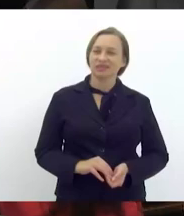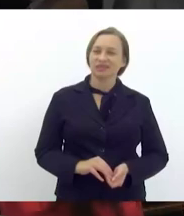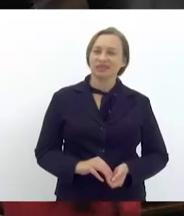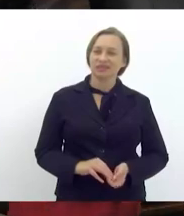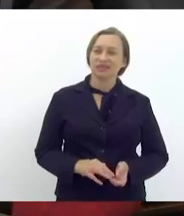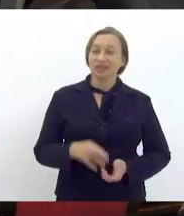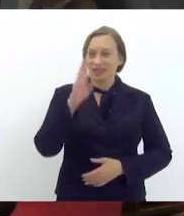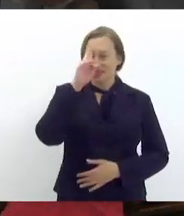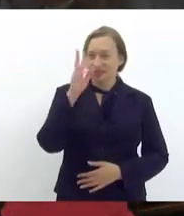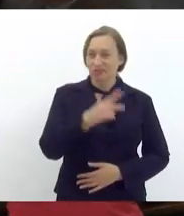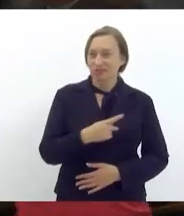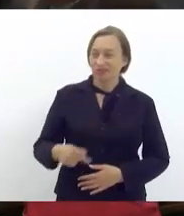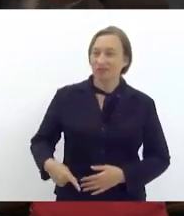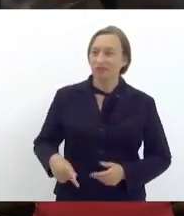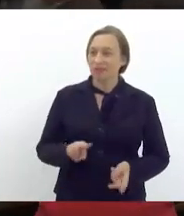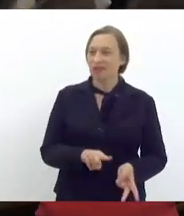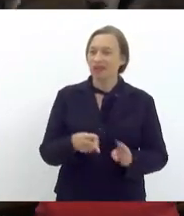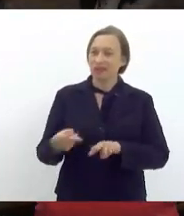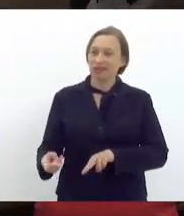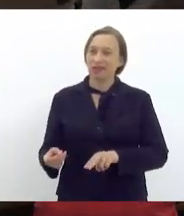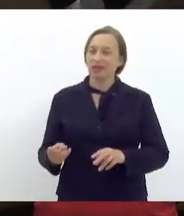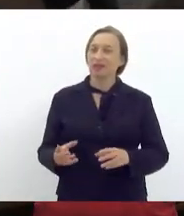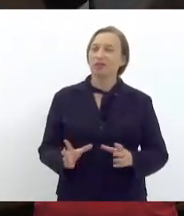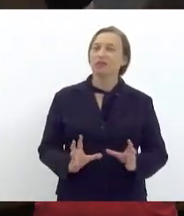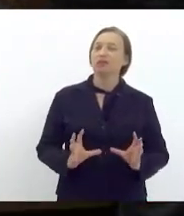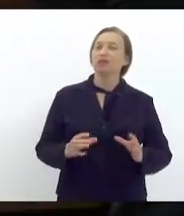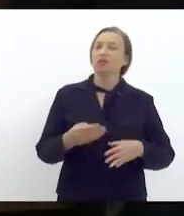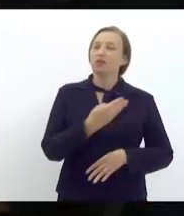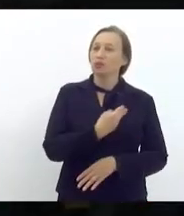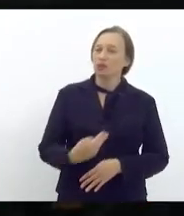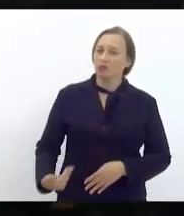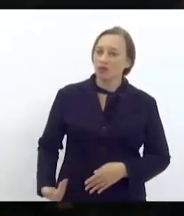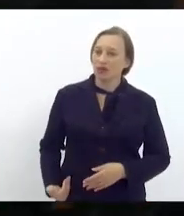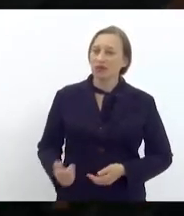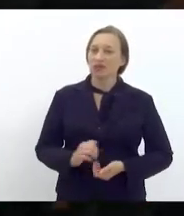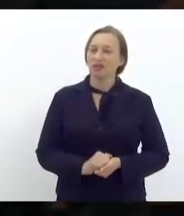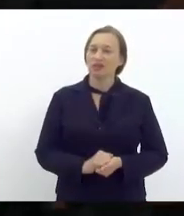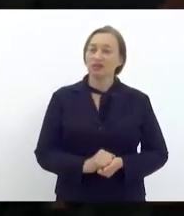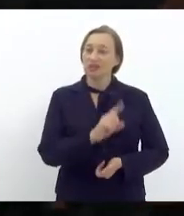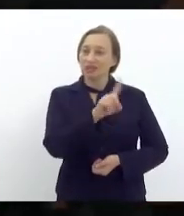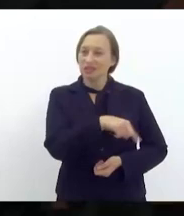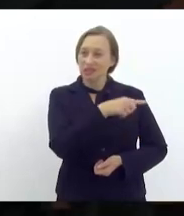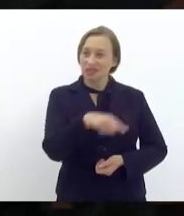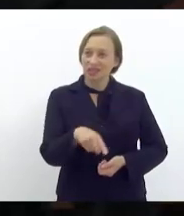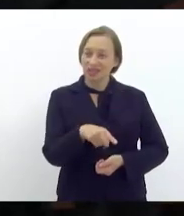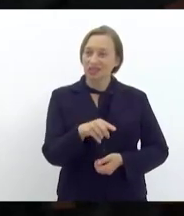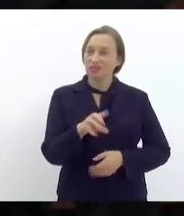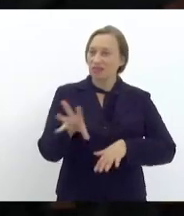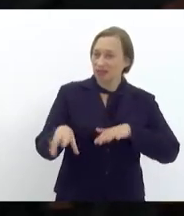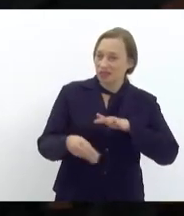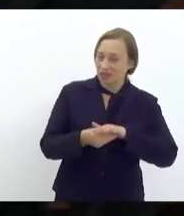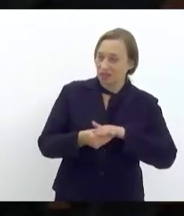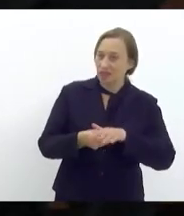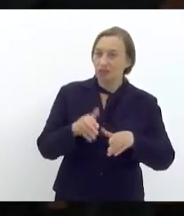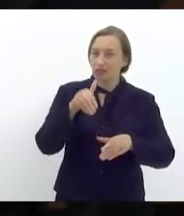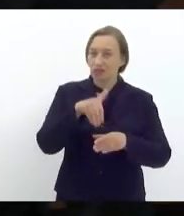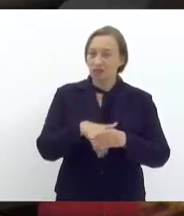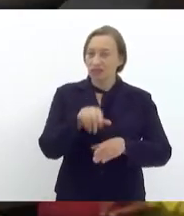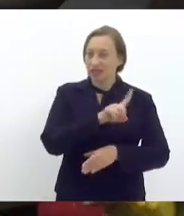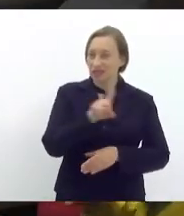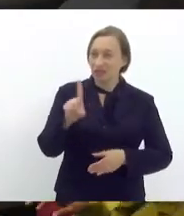senhor presidente para encaminhar pelo governo o governo encaminha pela rejeição das emendas votar não